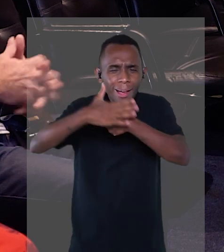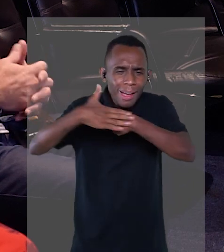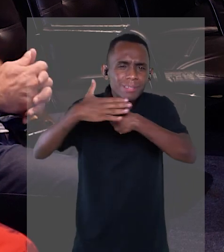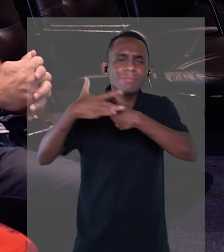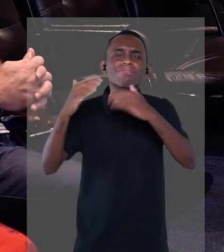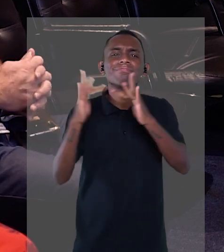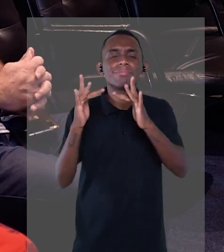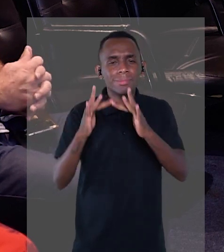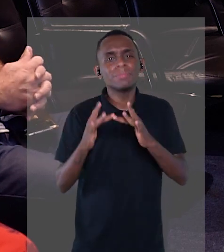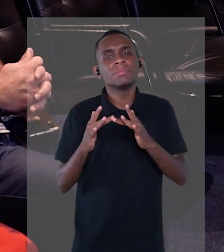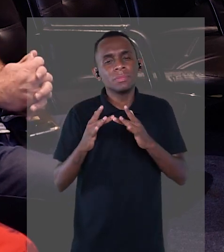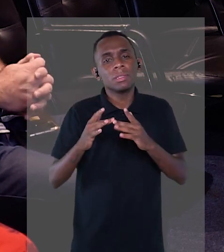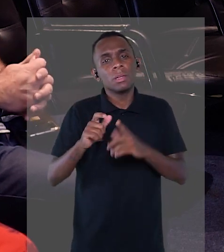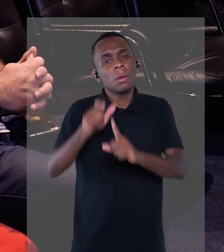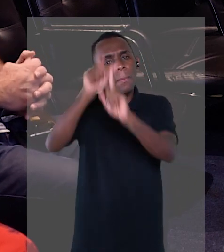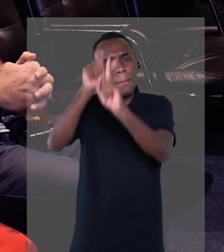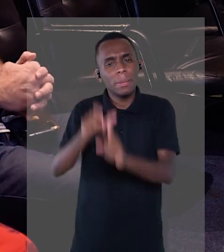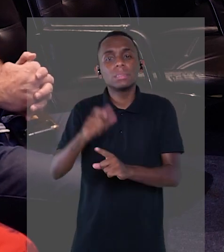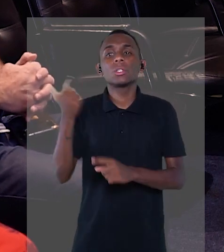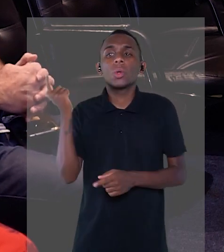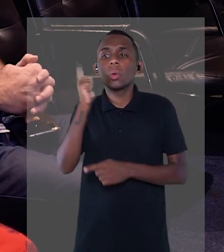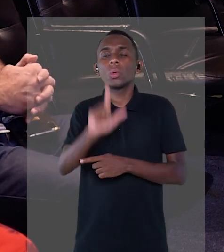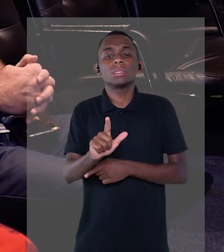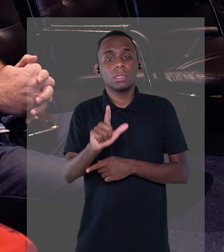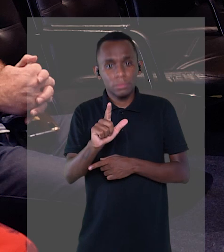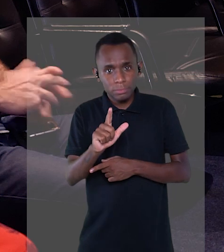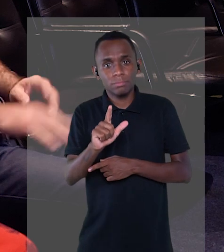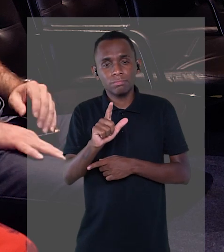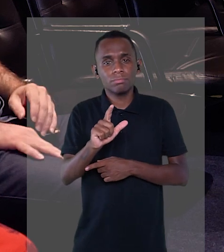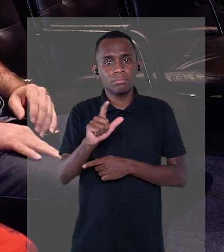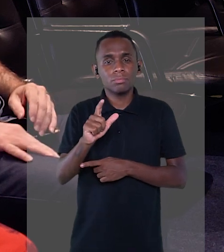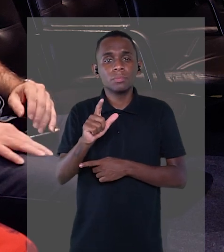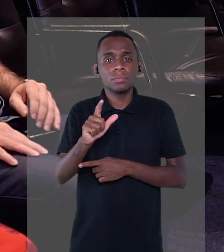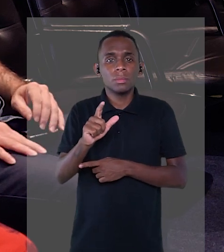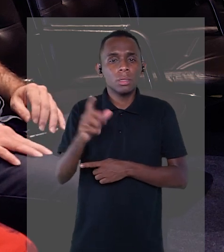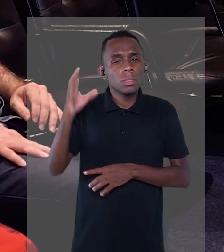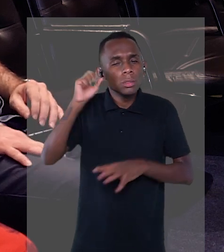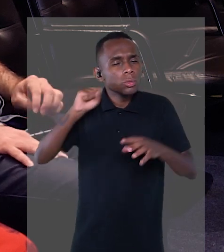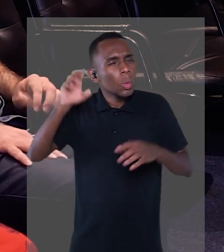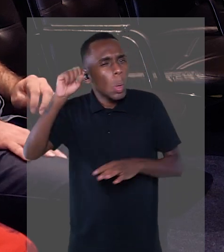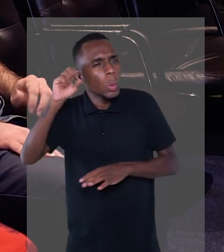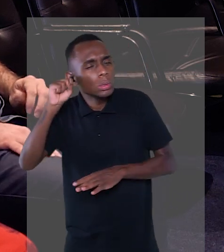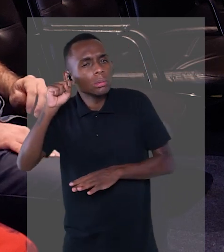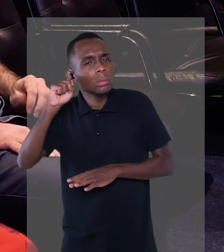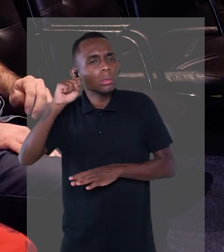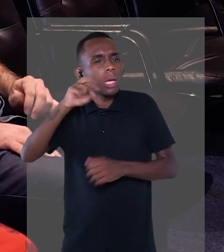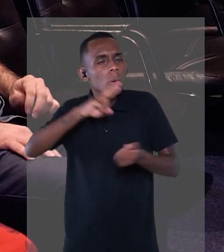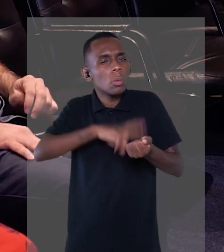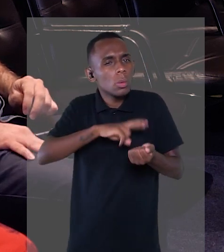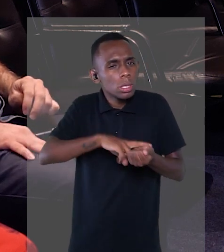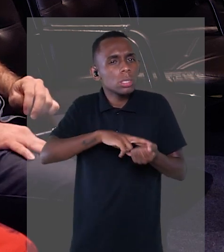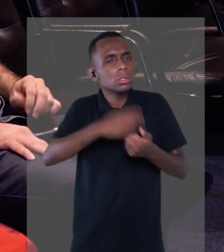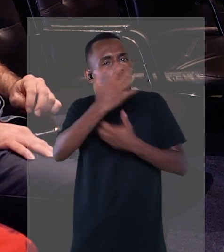sabe? Uma pessoa que consegue escutar uma música e passar